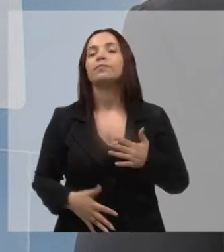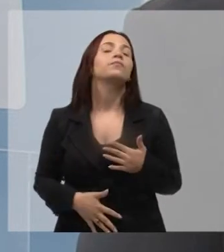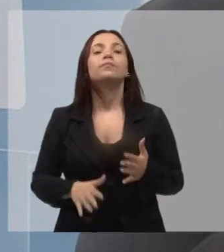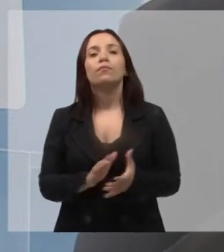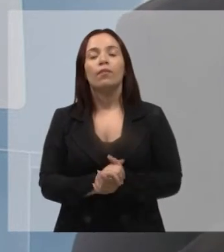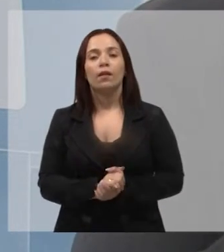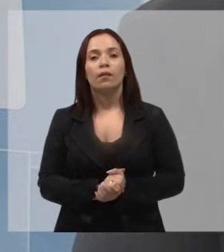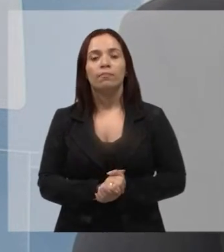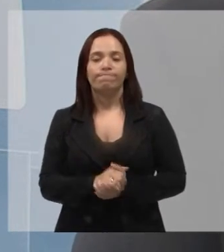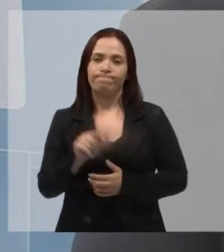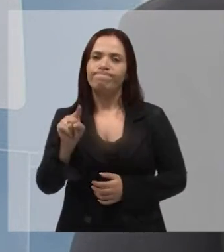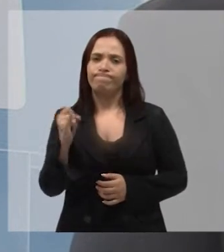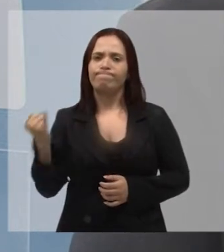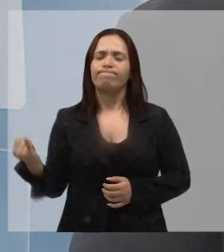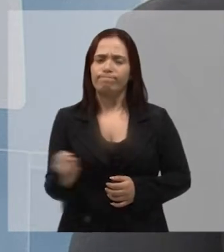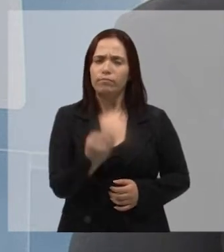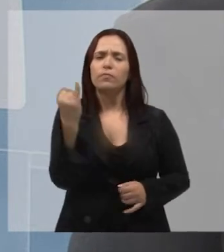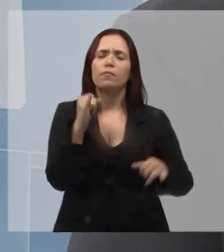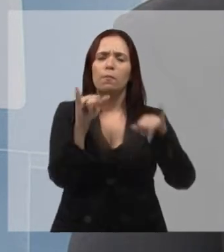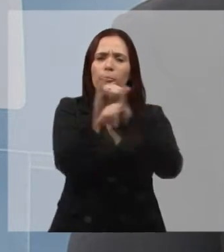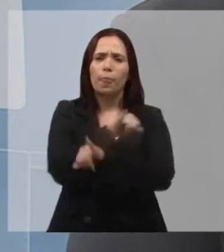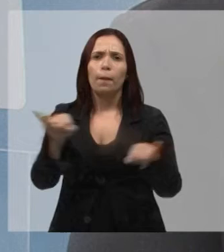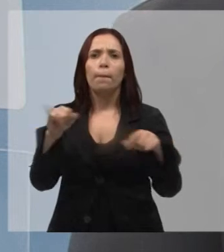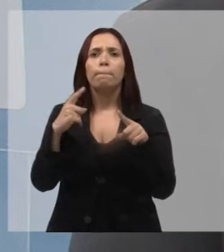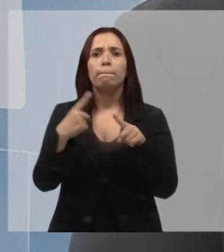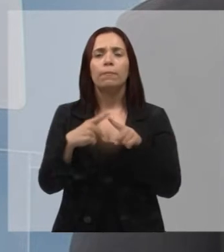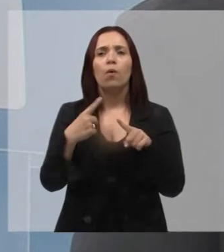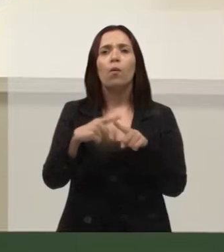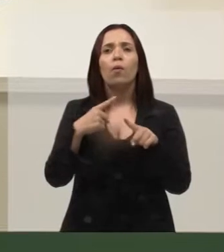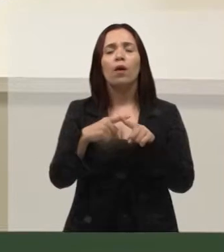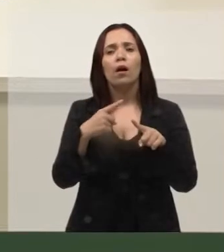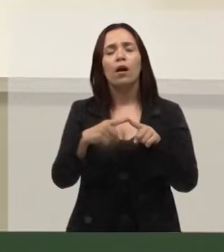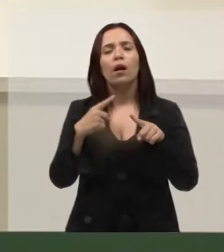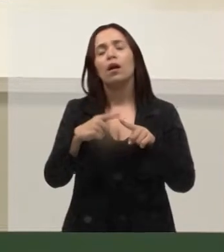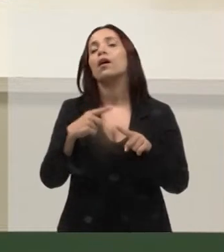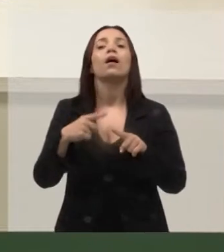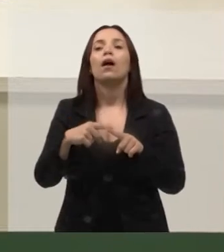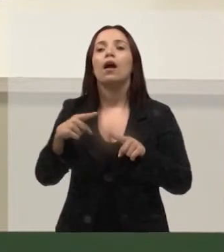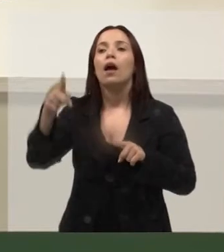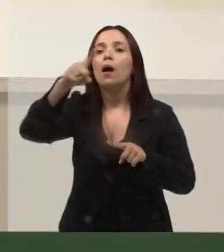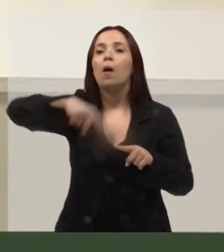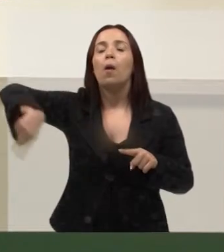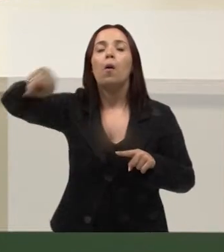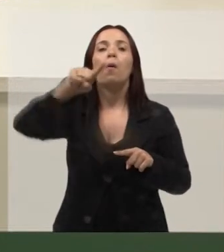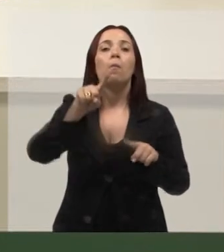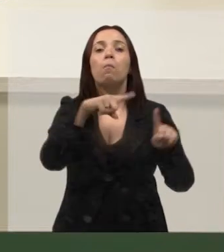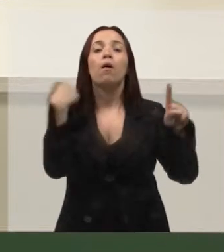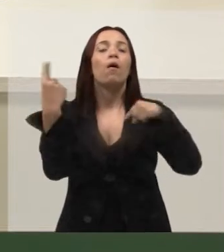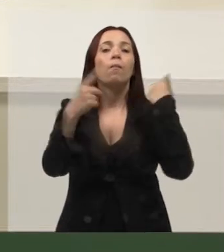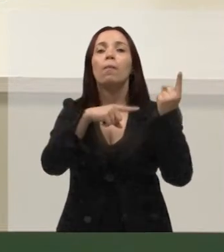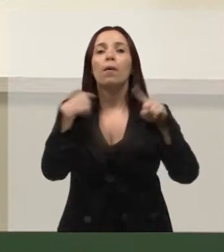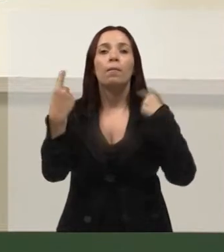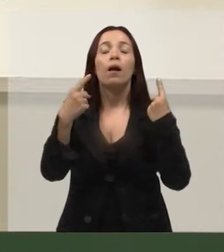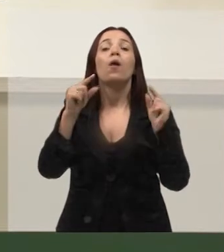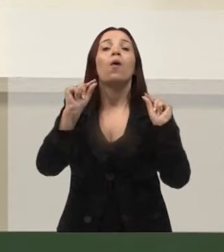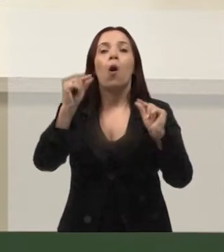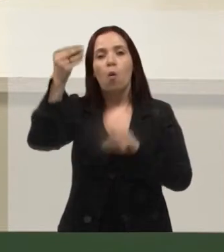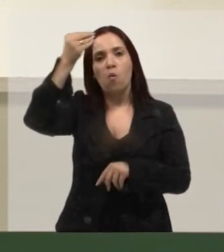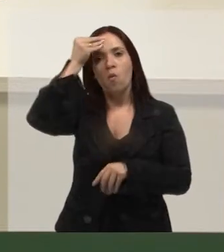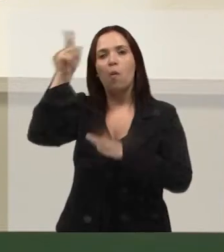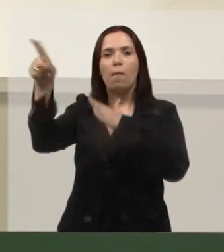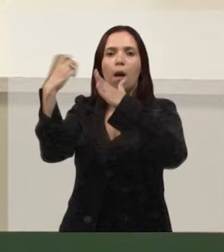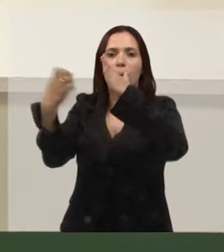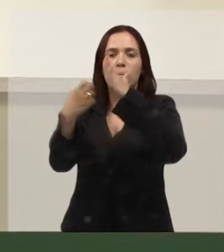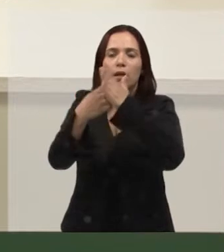alguns aspectos, e isso é importante a gente falar, sabe por quê, Luiz? Porque o que matou essas pessoas foi justamente a matéria, justamente a ganância